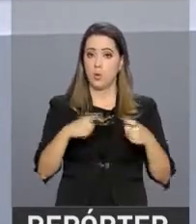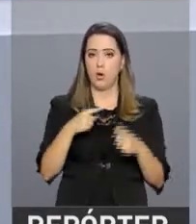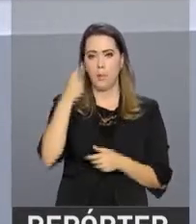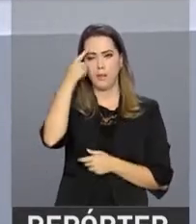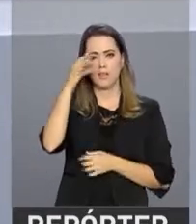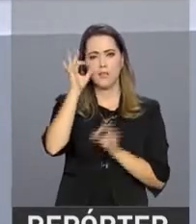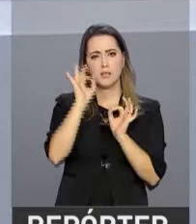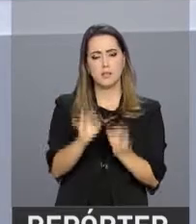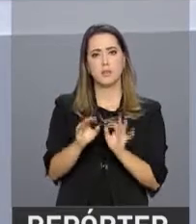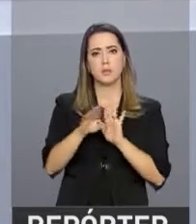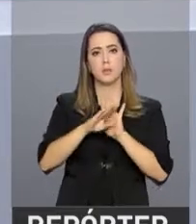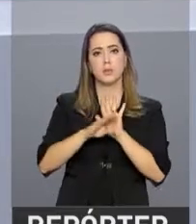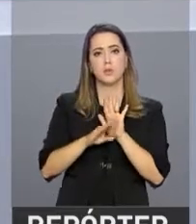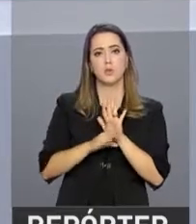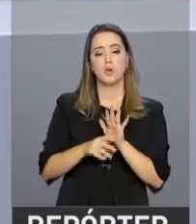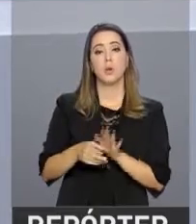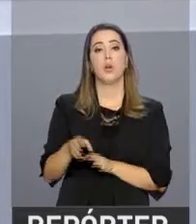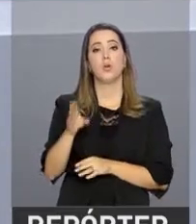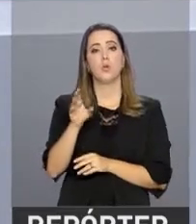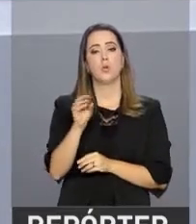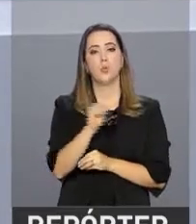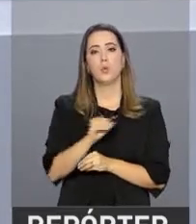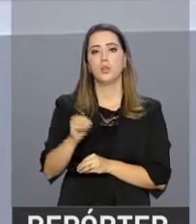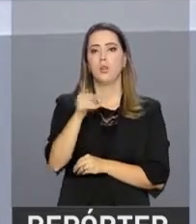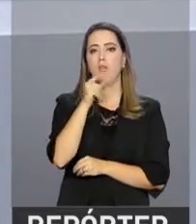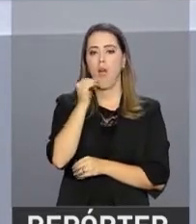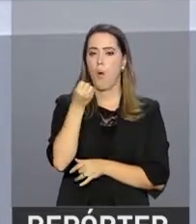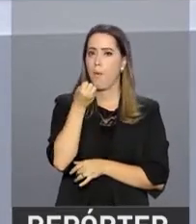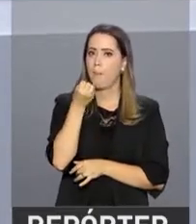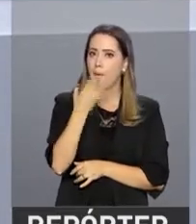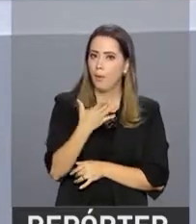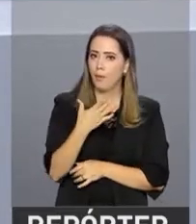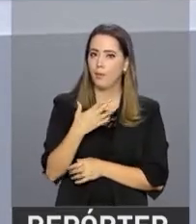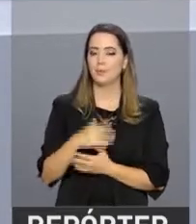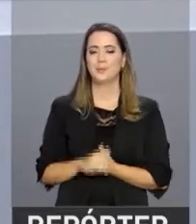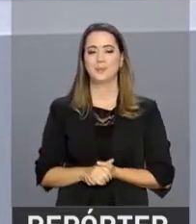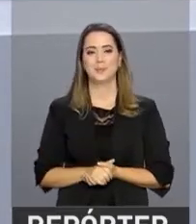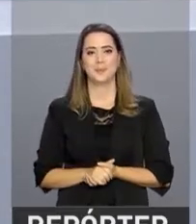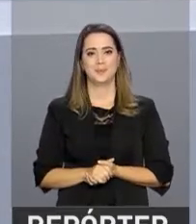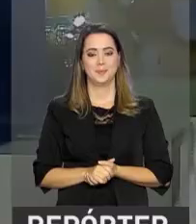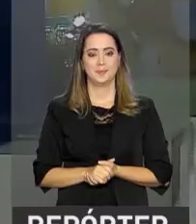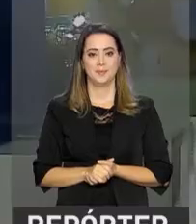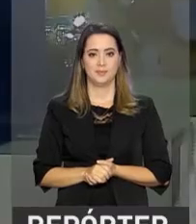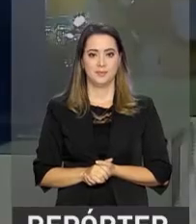o programa Cultivando Água Boa. O repórter Pablo Mundim conta pra gente.